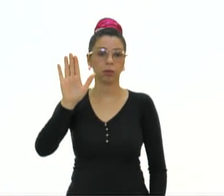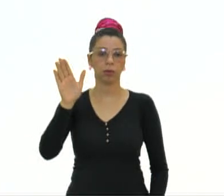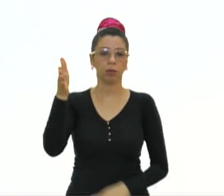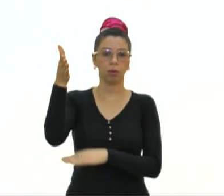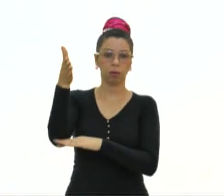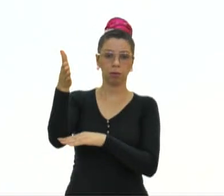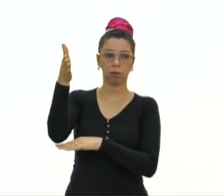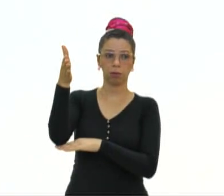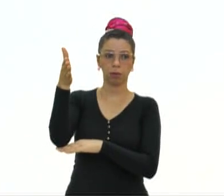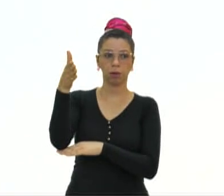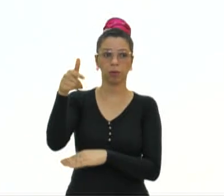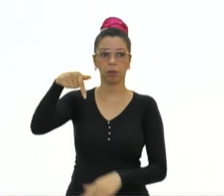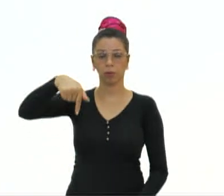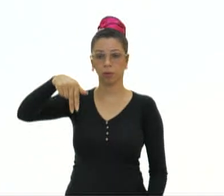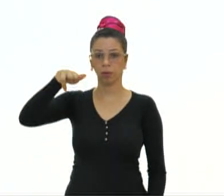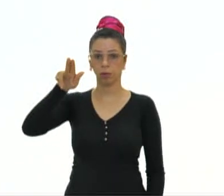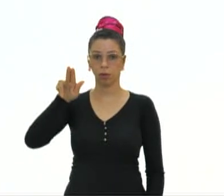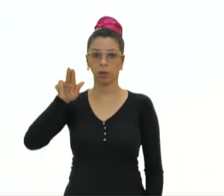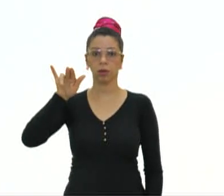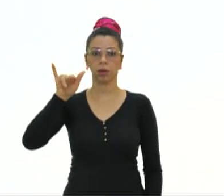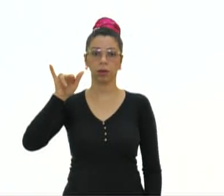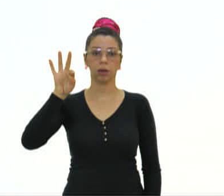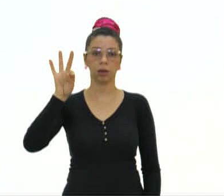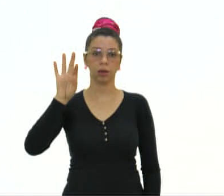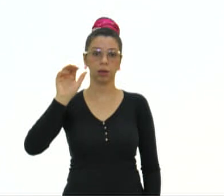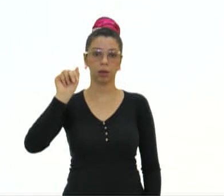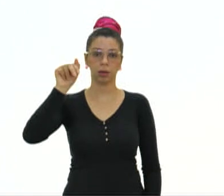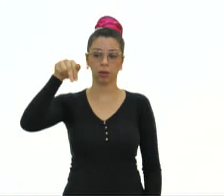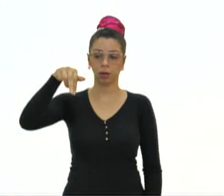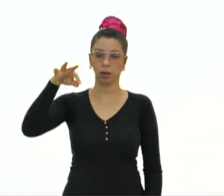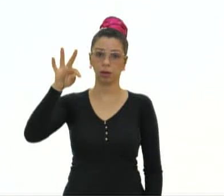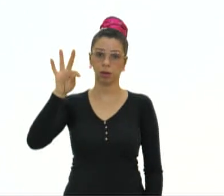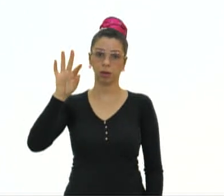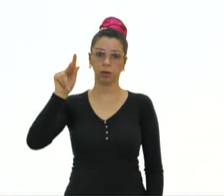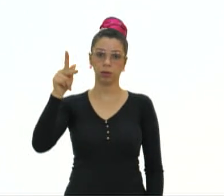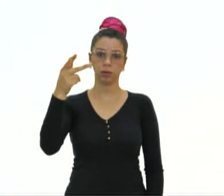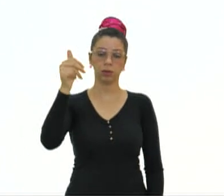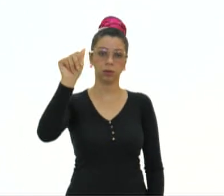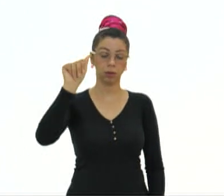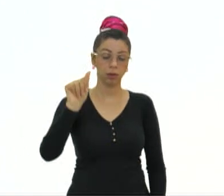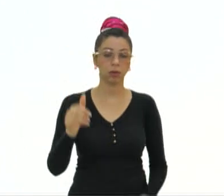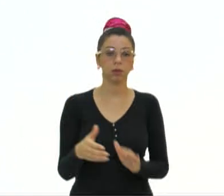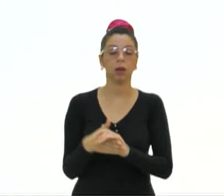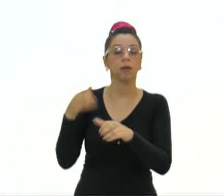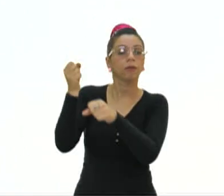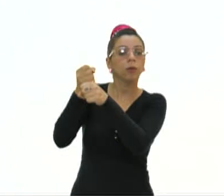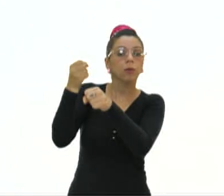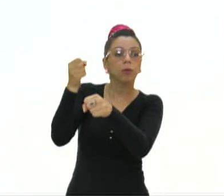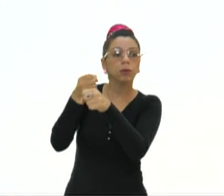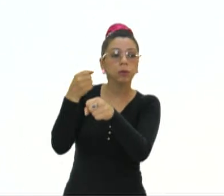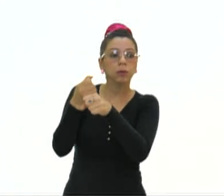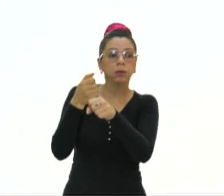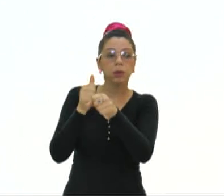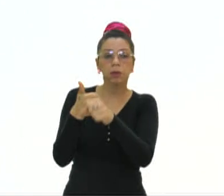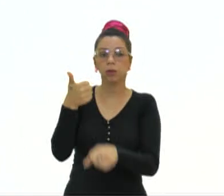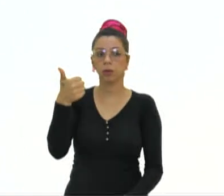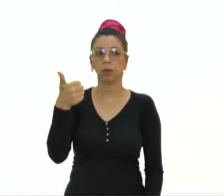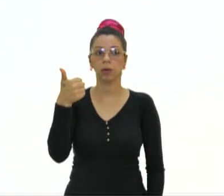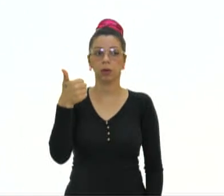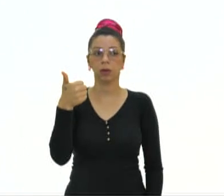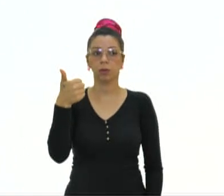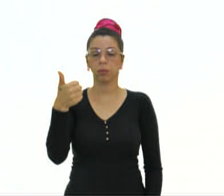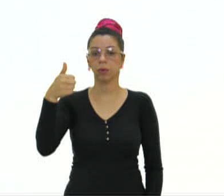em Petrópolis, chamado também Palácio Quitandinha. Ele foi construído em 44 para ser o maior hotel cassino da América Latina. Acontece